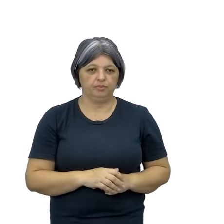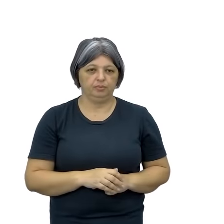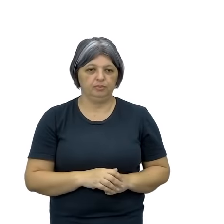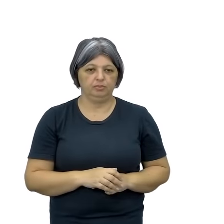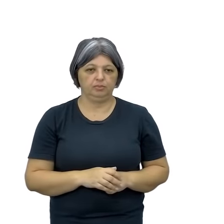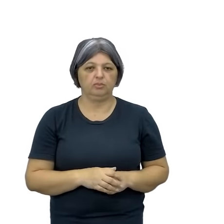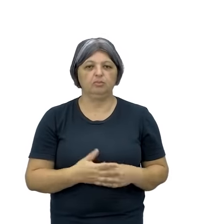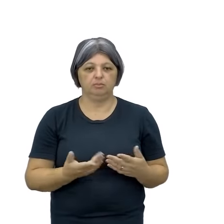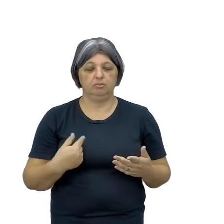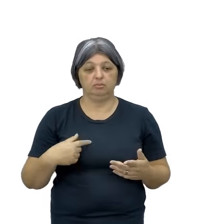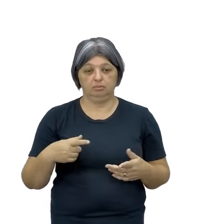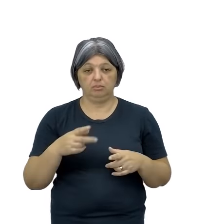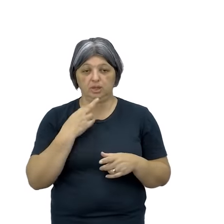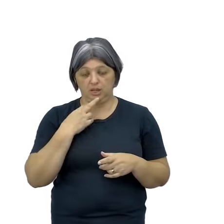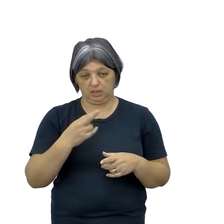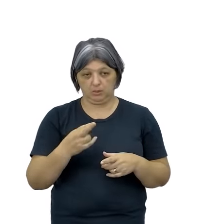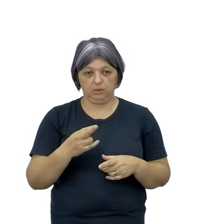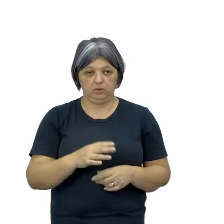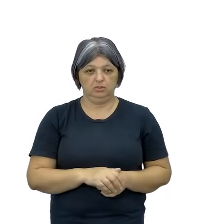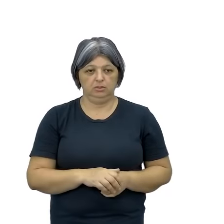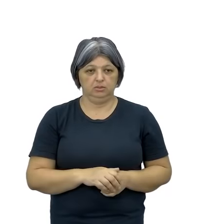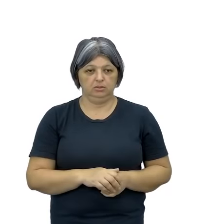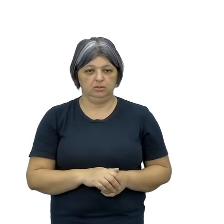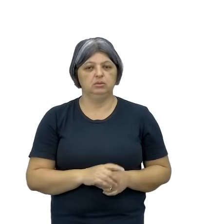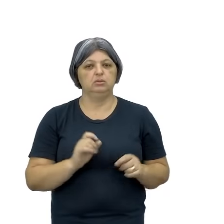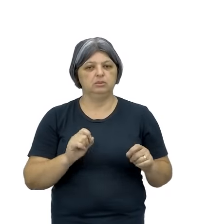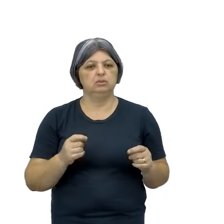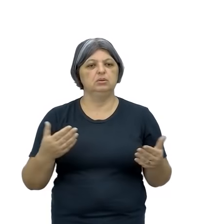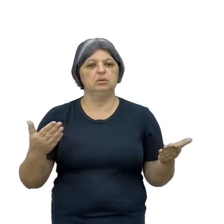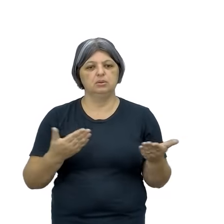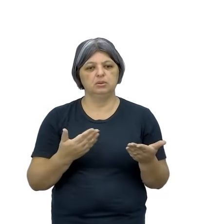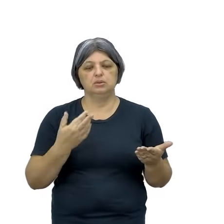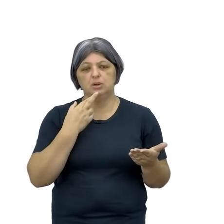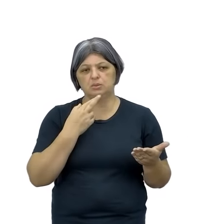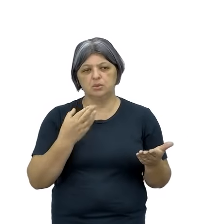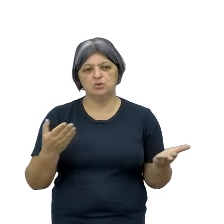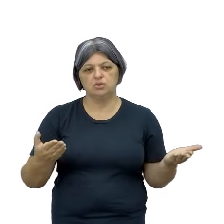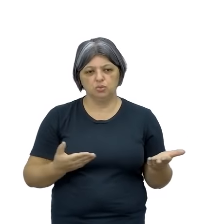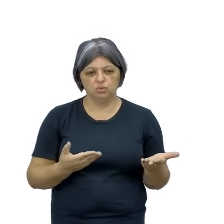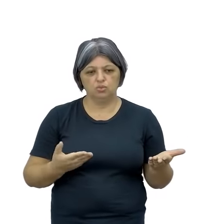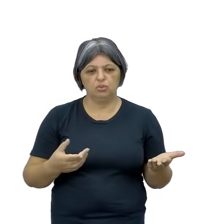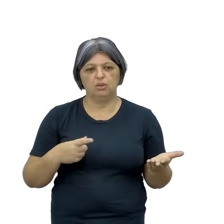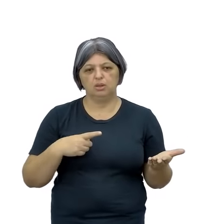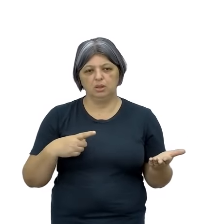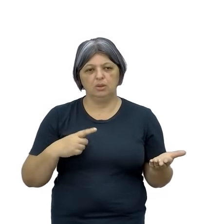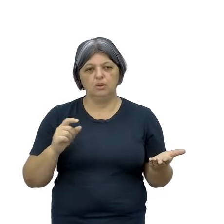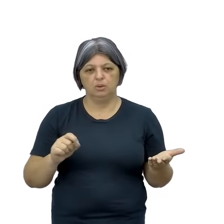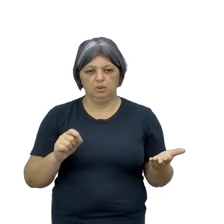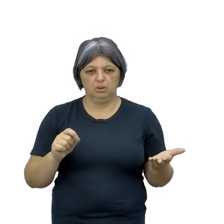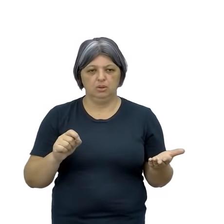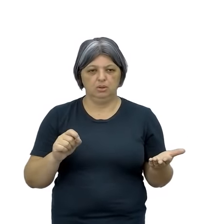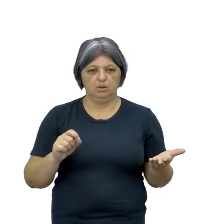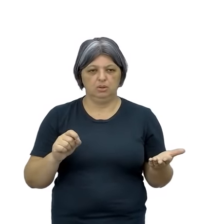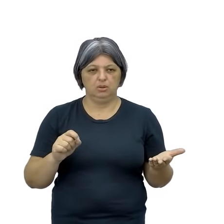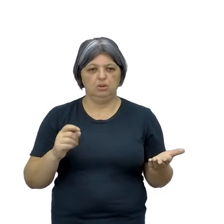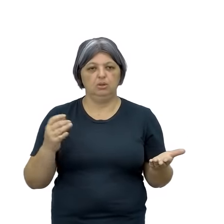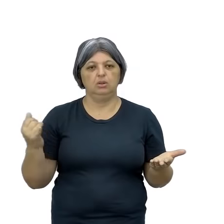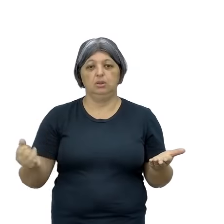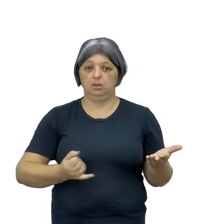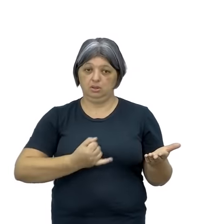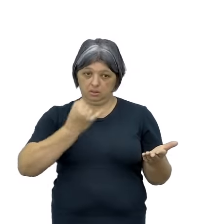pequena, os resultados atuais, né, onde nós podemos aqui ter informações